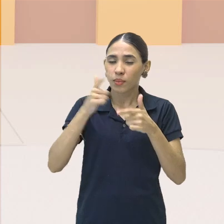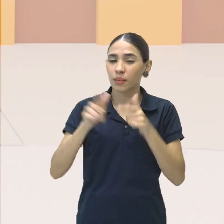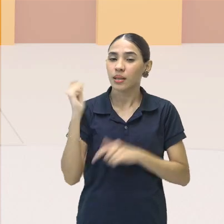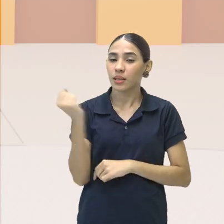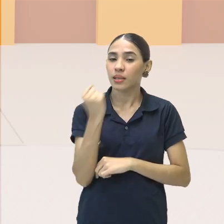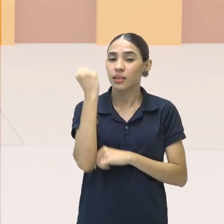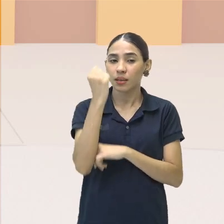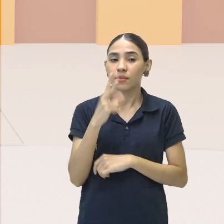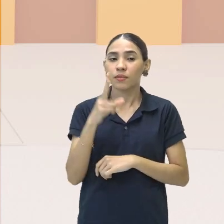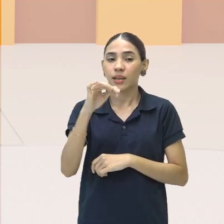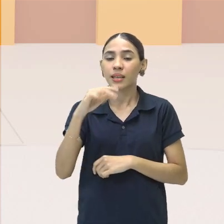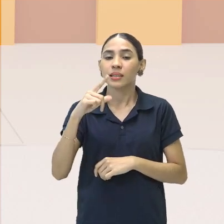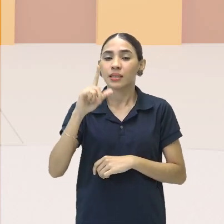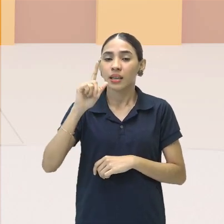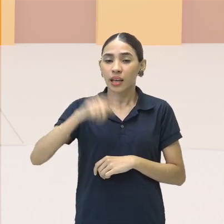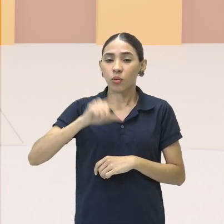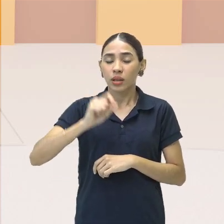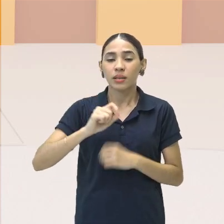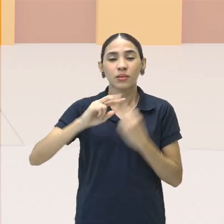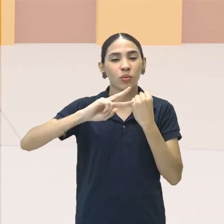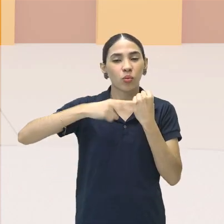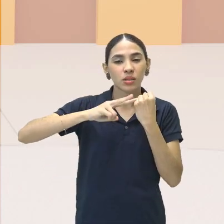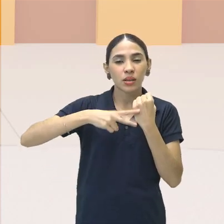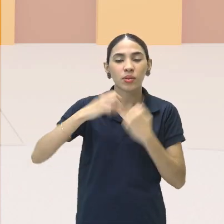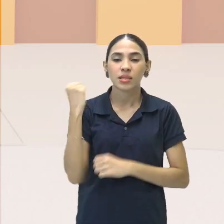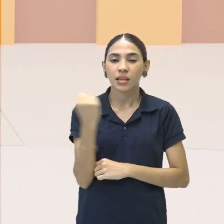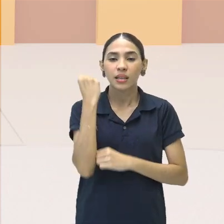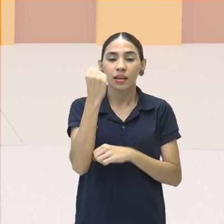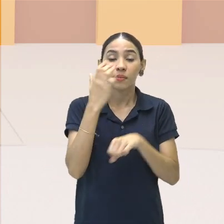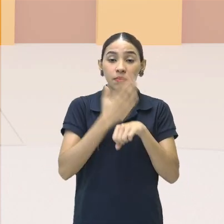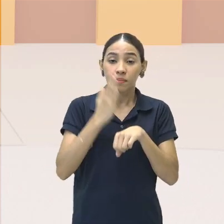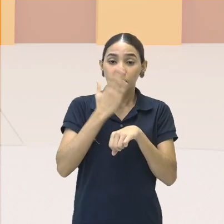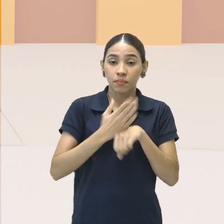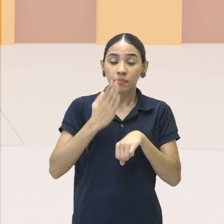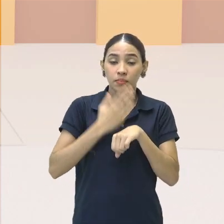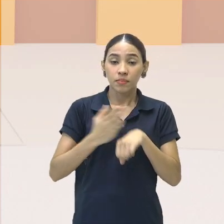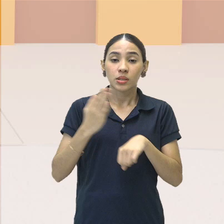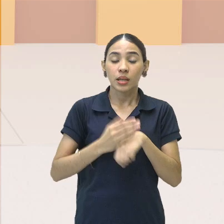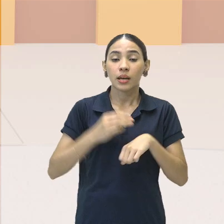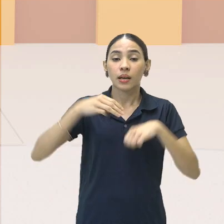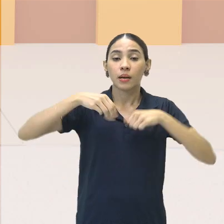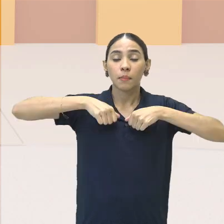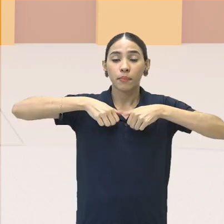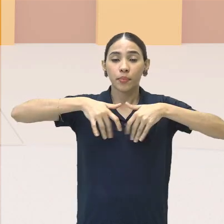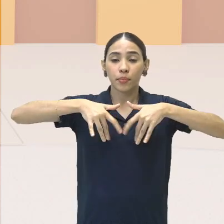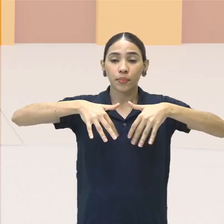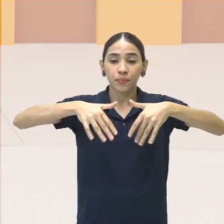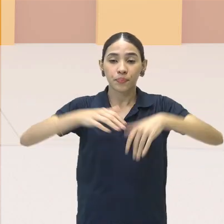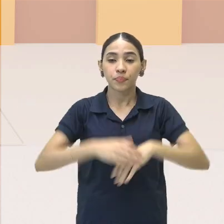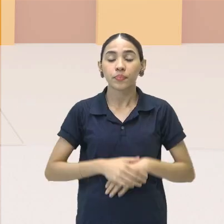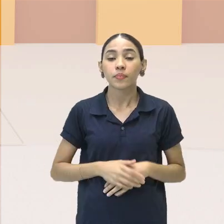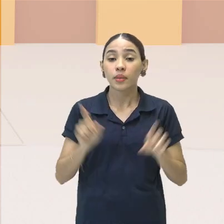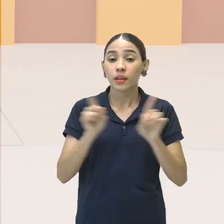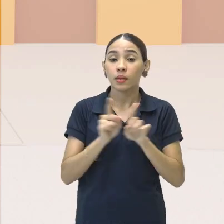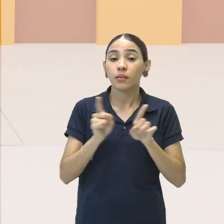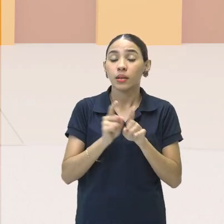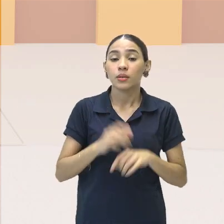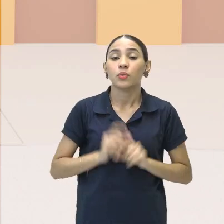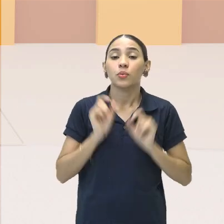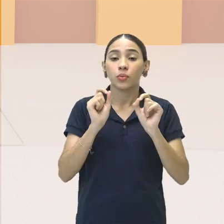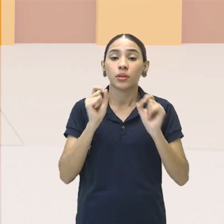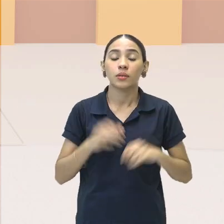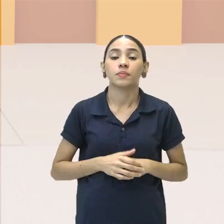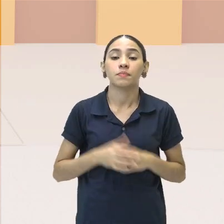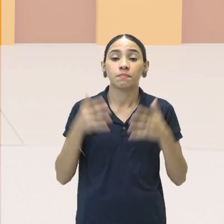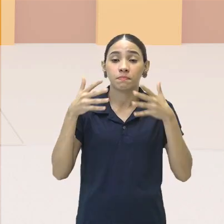vai ser uma das consequências da prática da mineração, certo? Verificamos também a questão